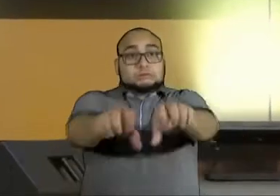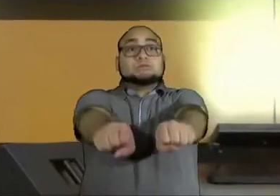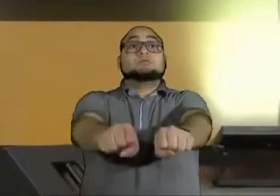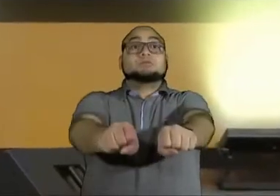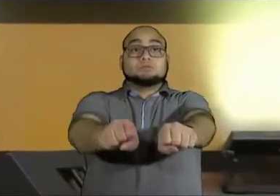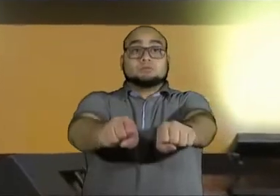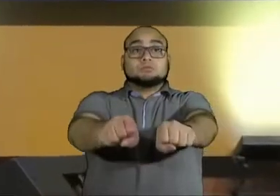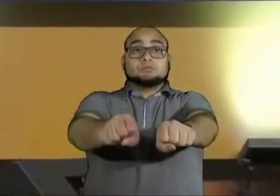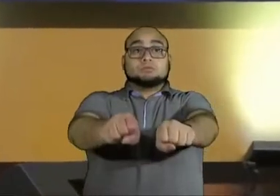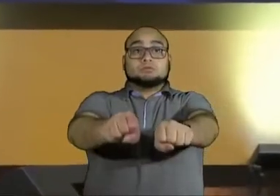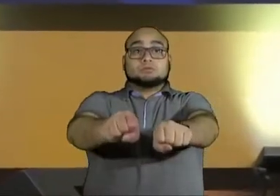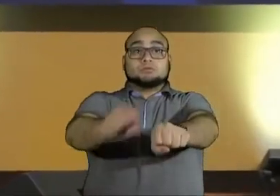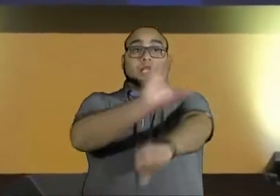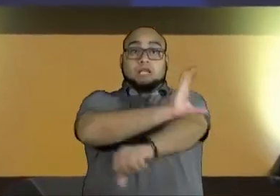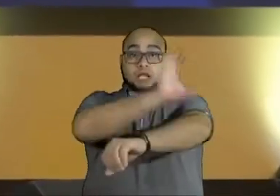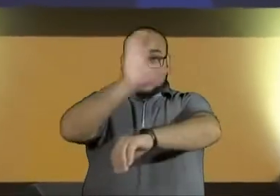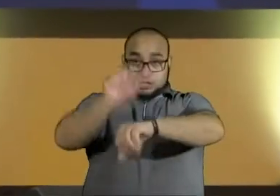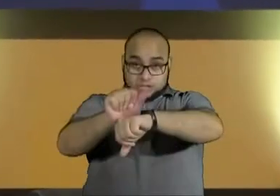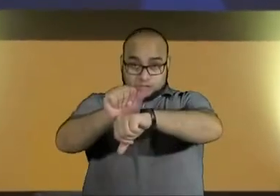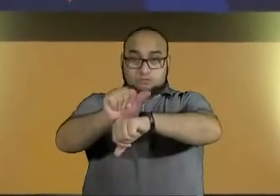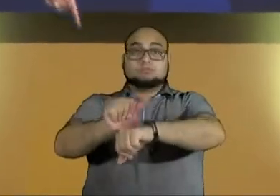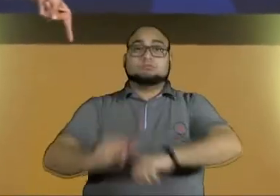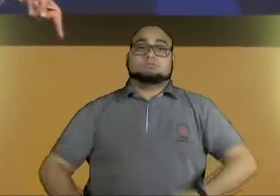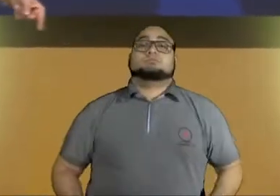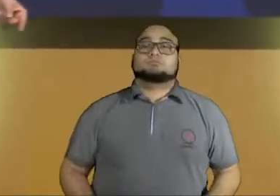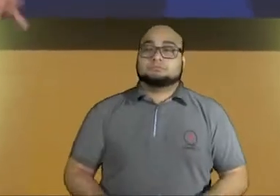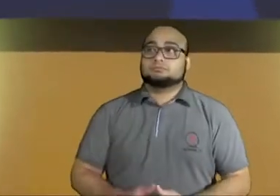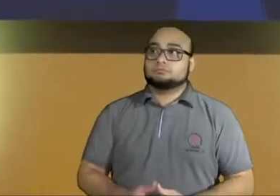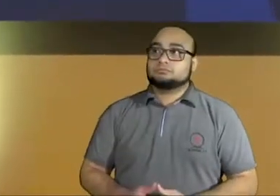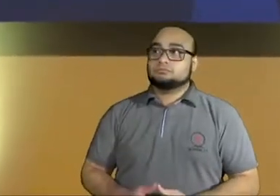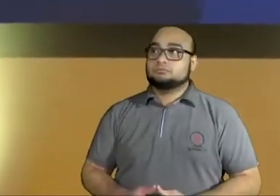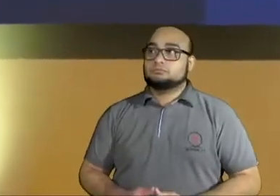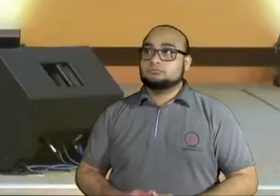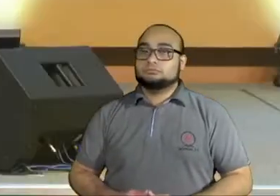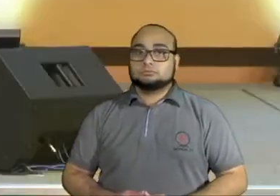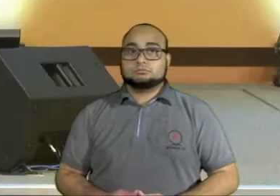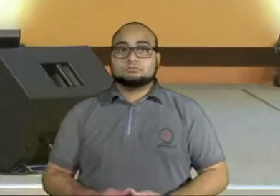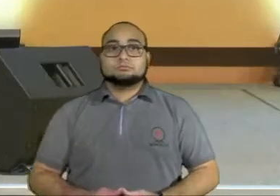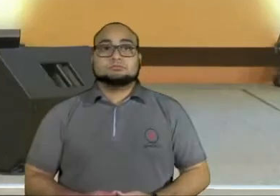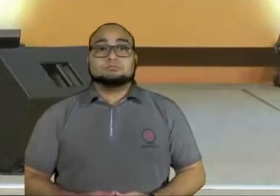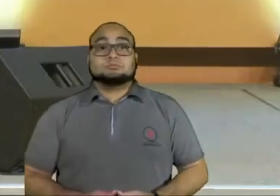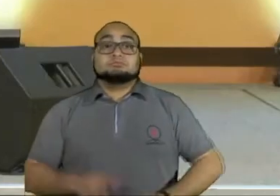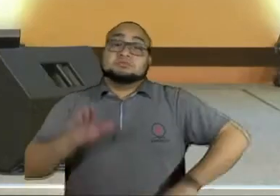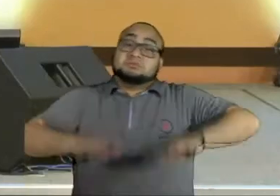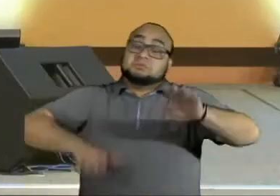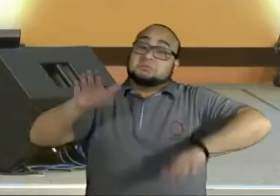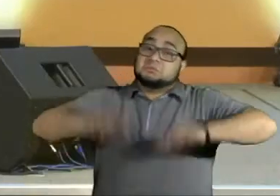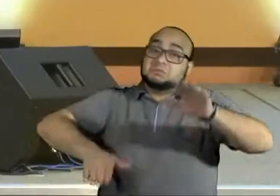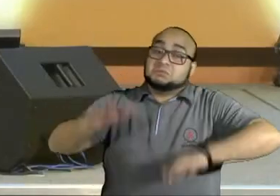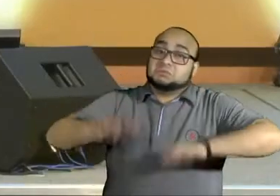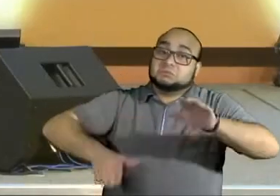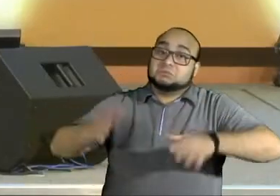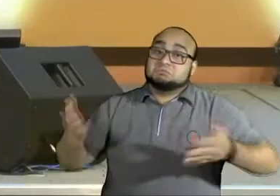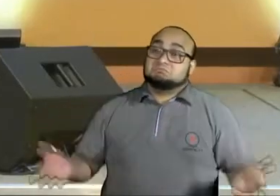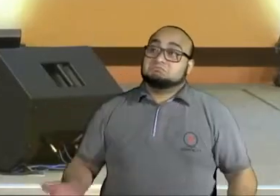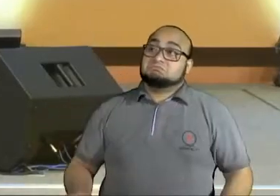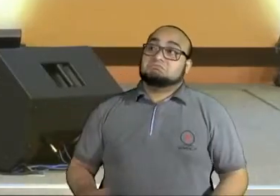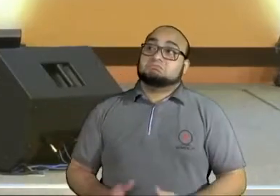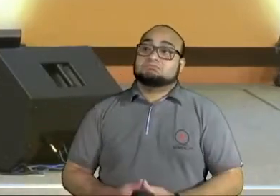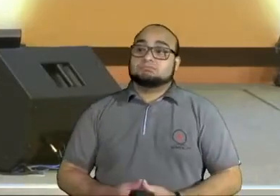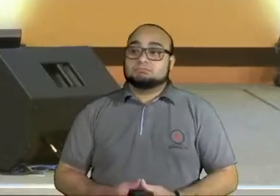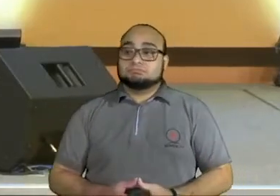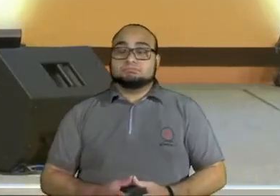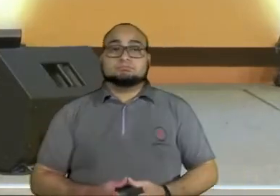E isso fez com que Deus mudasse a momentânea sentença que aparentemente estava sendo delegada naquela hora diante do povo no